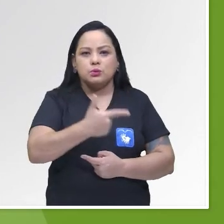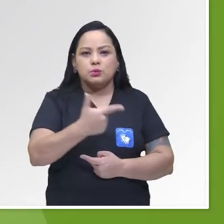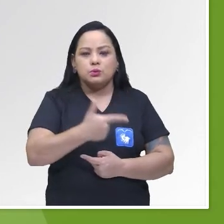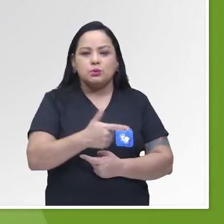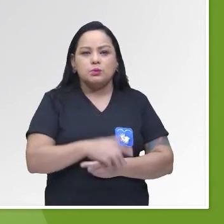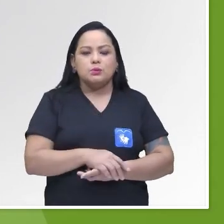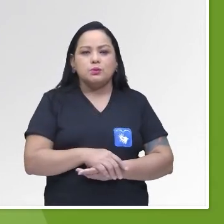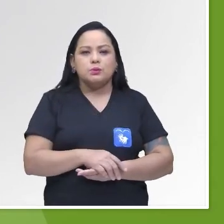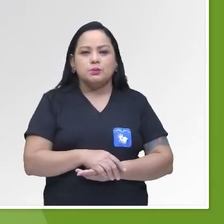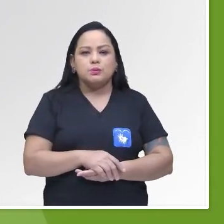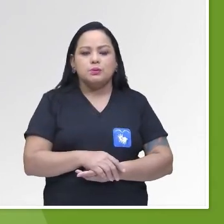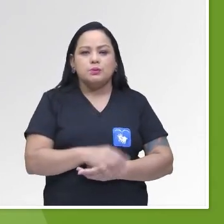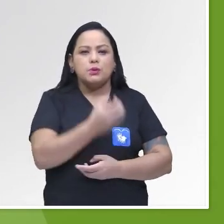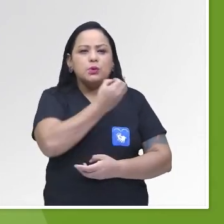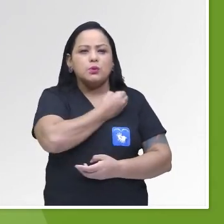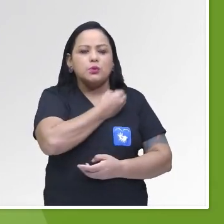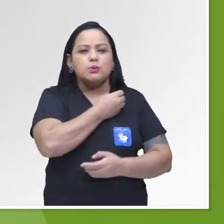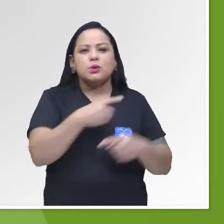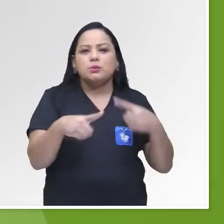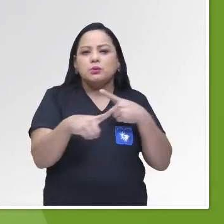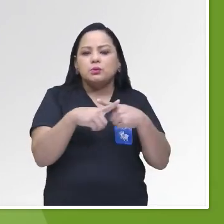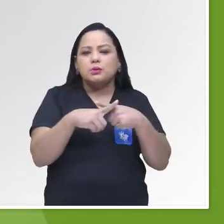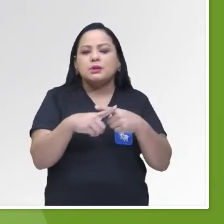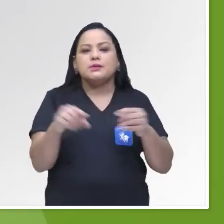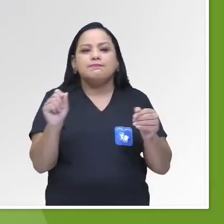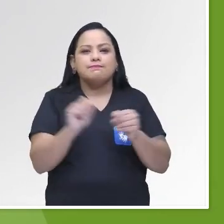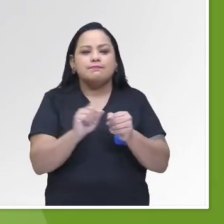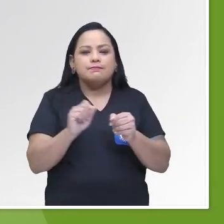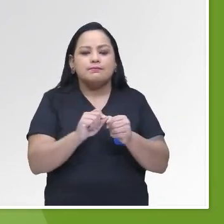esse número, ele multiplica